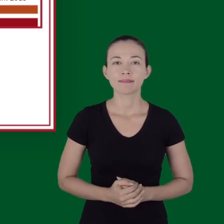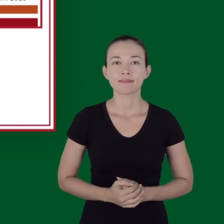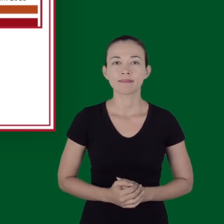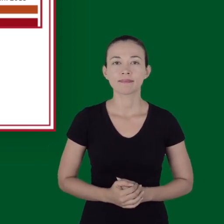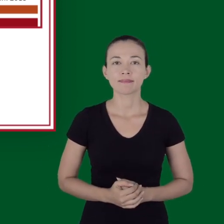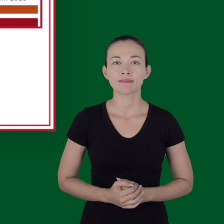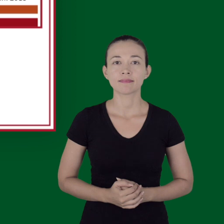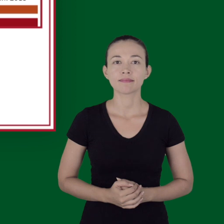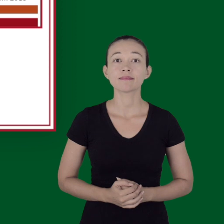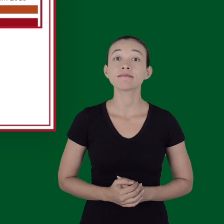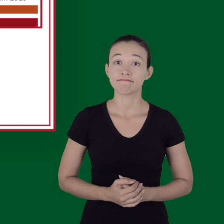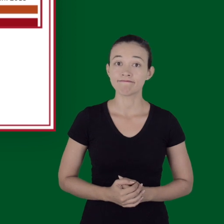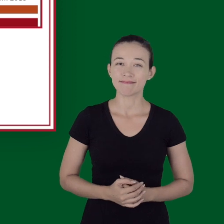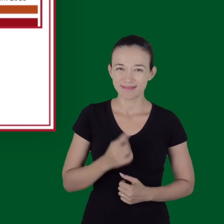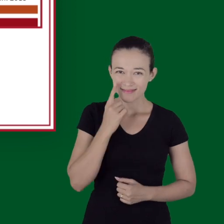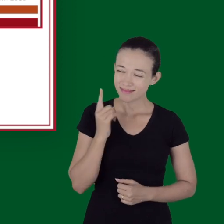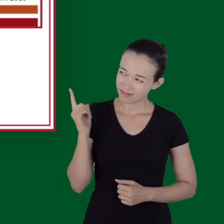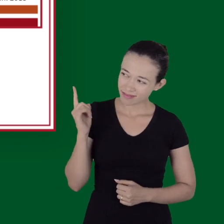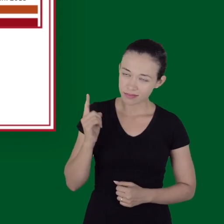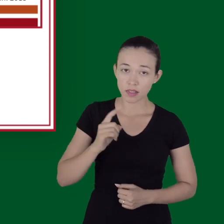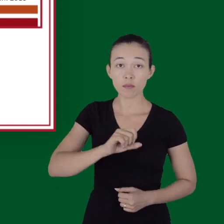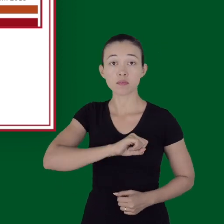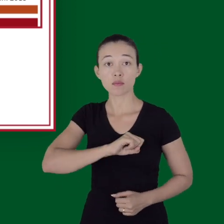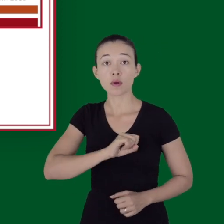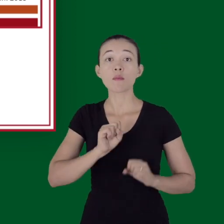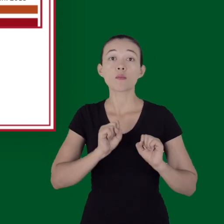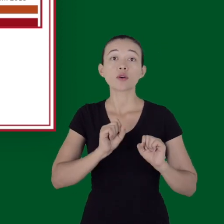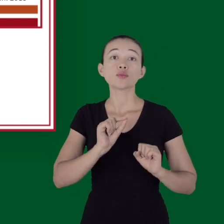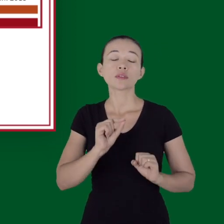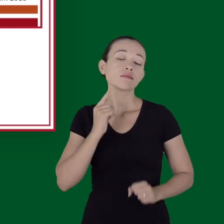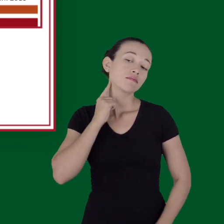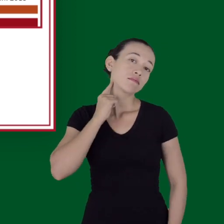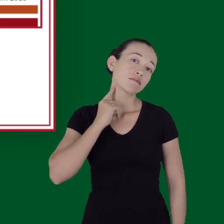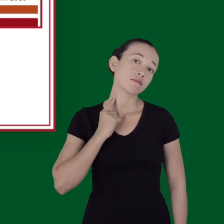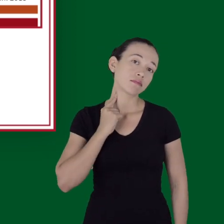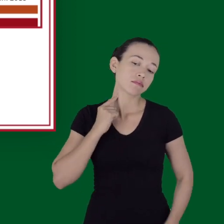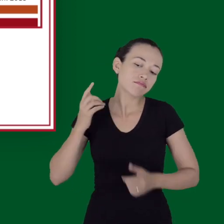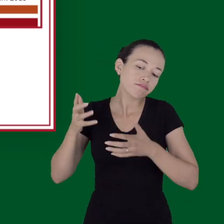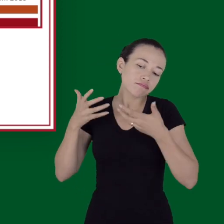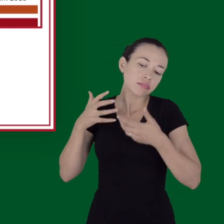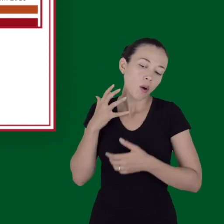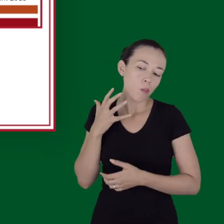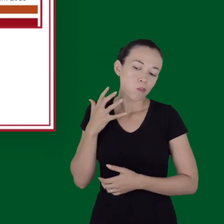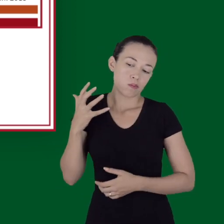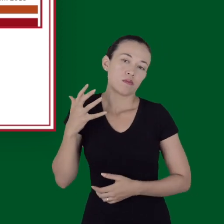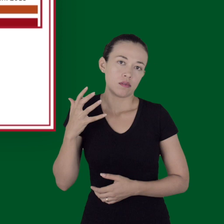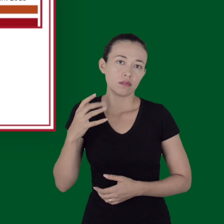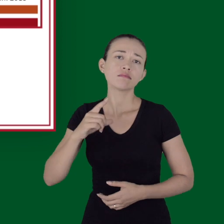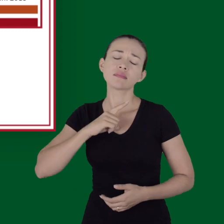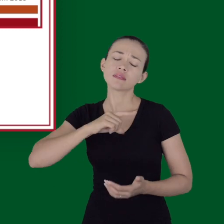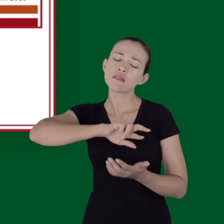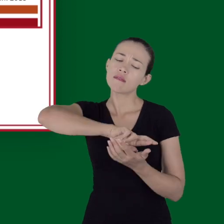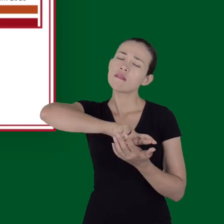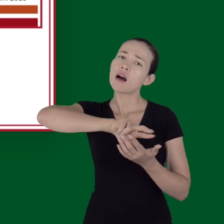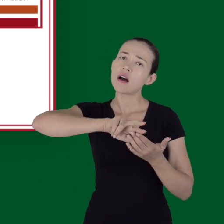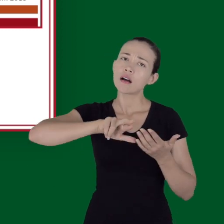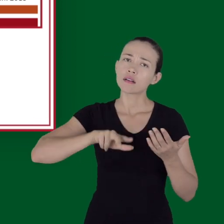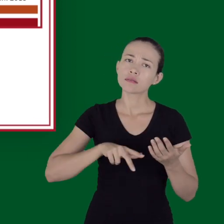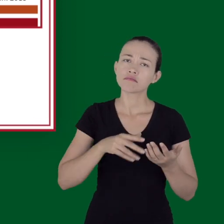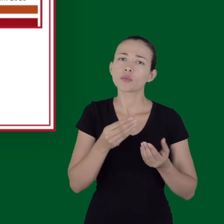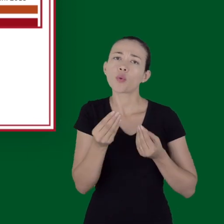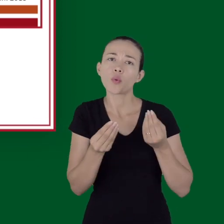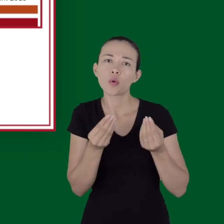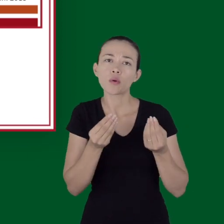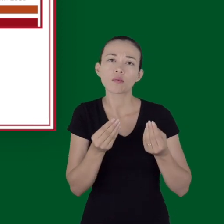Inicialmente, nessa taquiarritmia, a gente pode fazer um estímulo vagal no paciente. Esse estímulo vagal tem